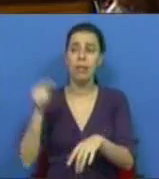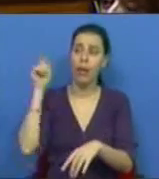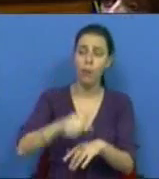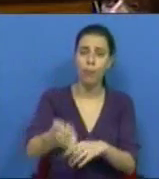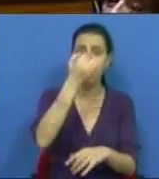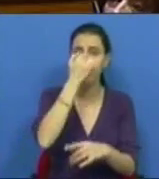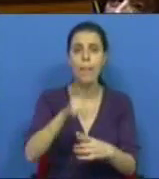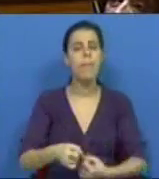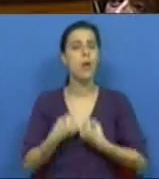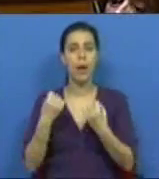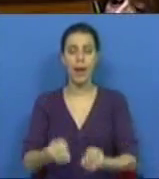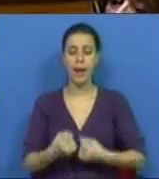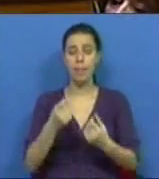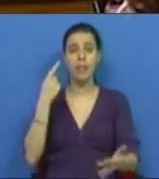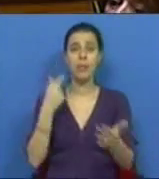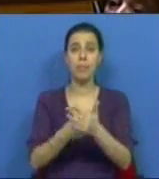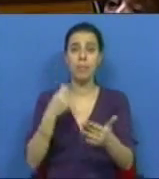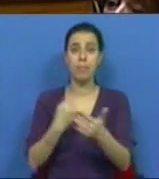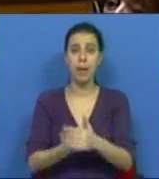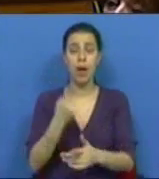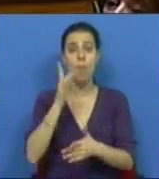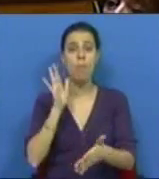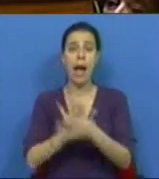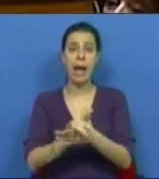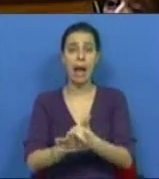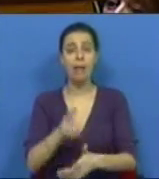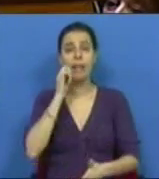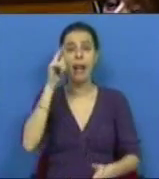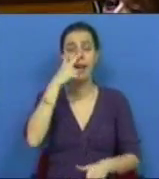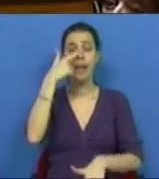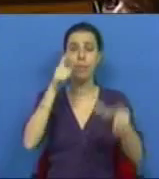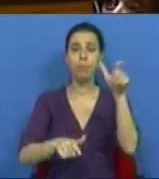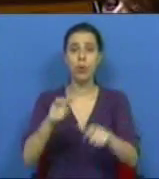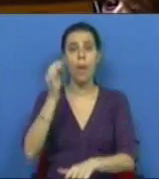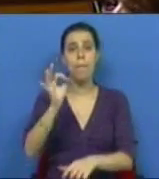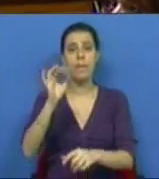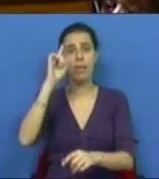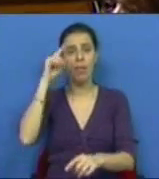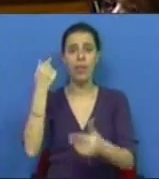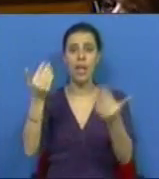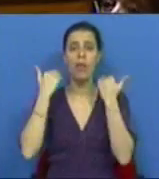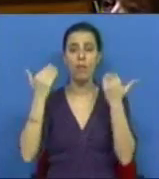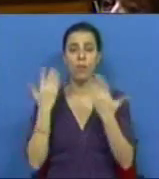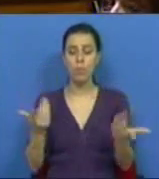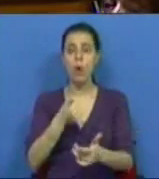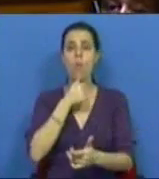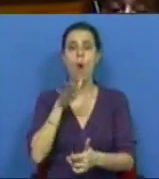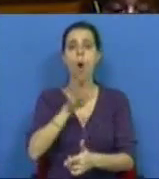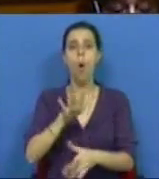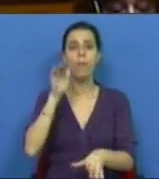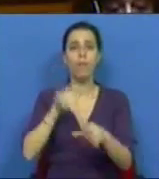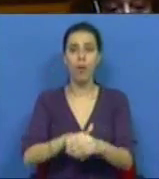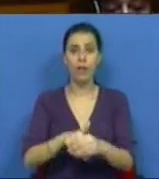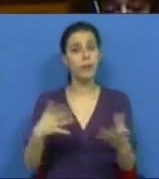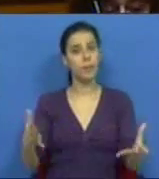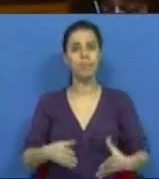mas não é capaz de pagar uma carta àqueles eleitores que precisavam de ser informados onde é que